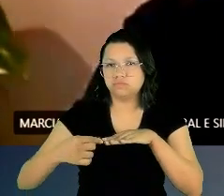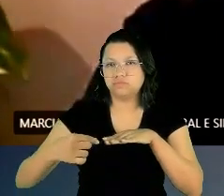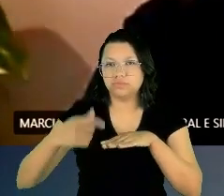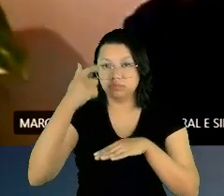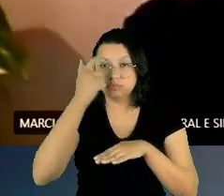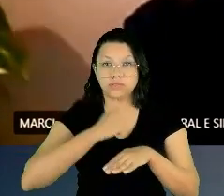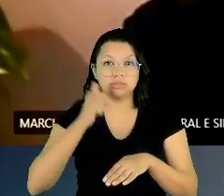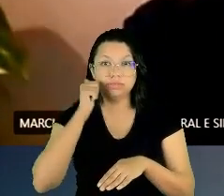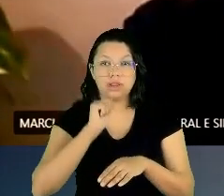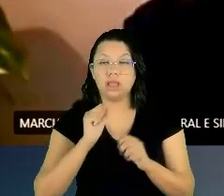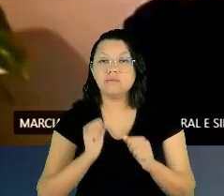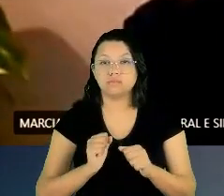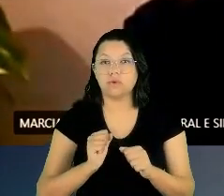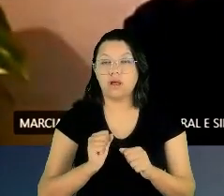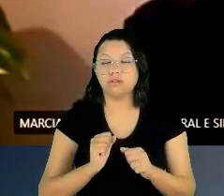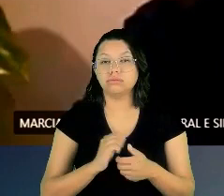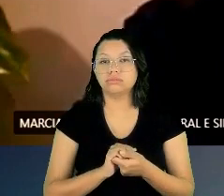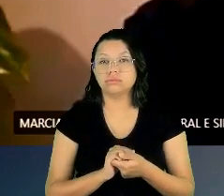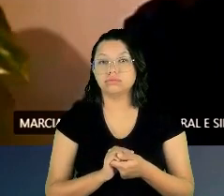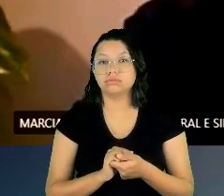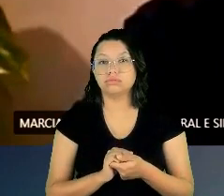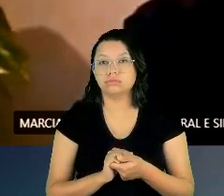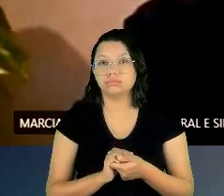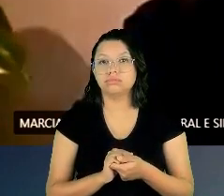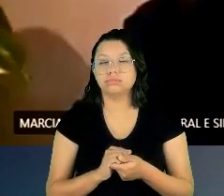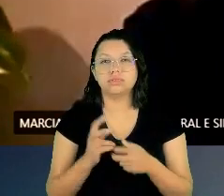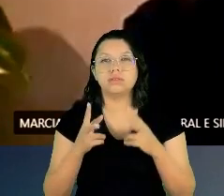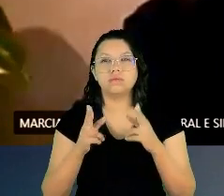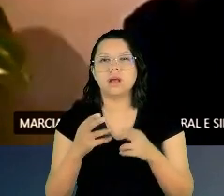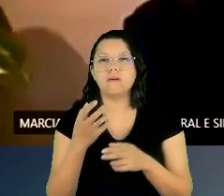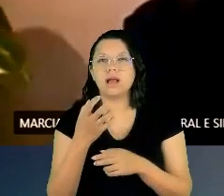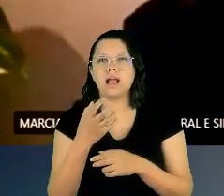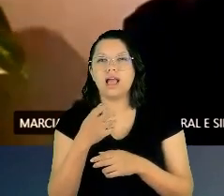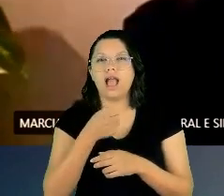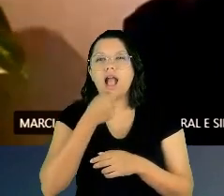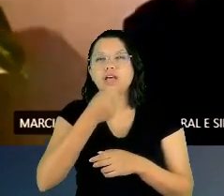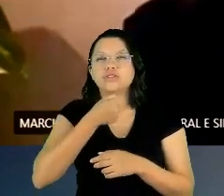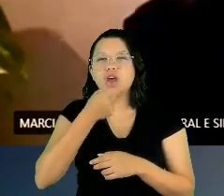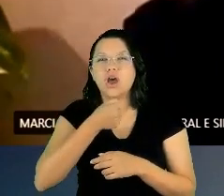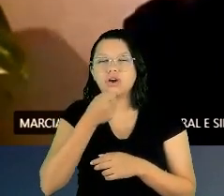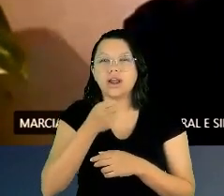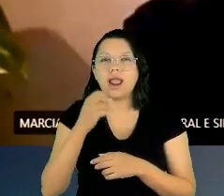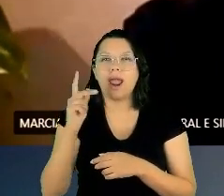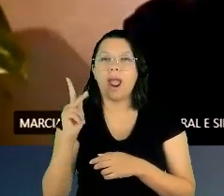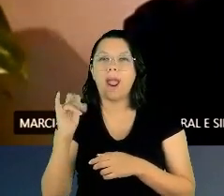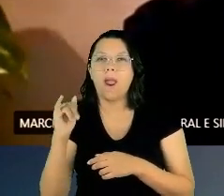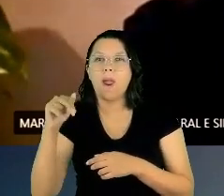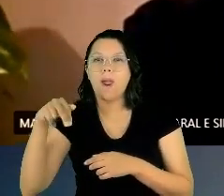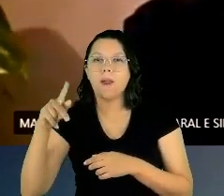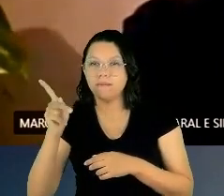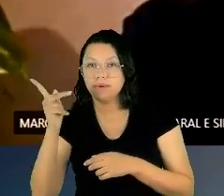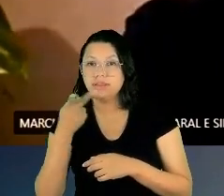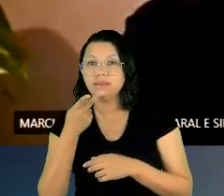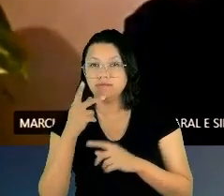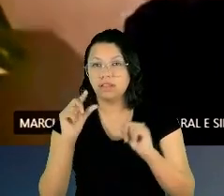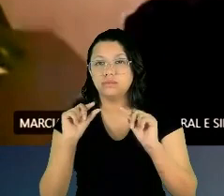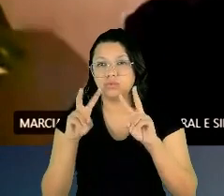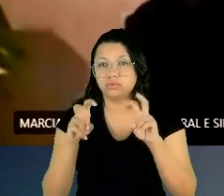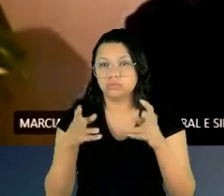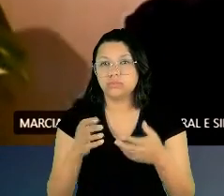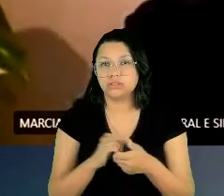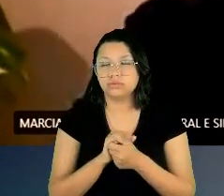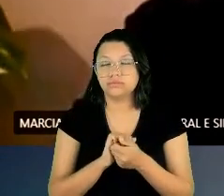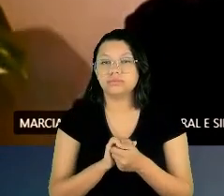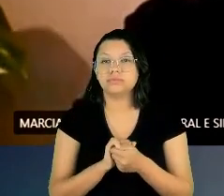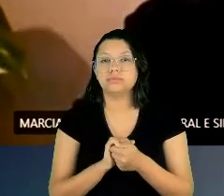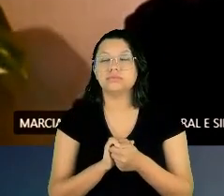unhas compridas para ser mulher, né, eu posso muito bem, como a Pink, acho que é uma das cantoras que fala um pouco